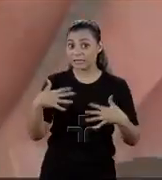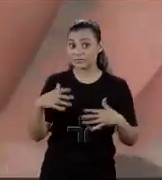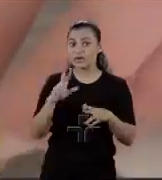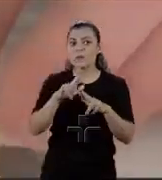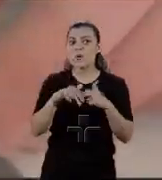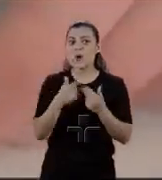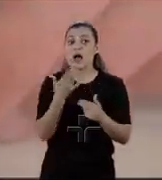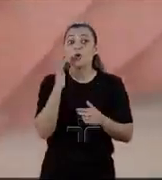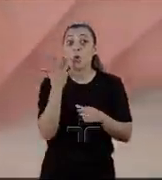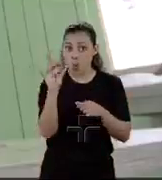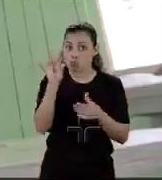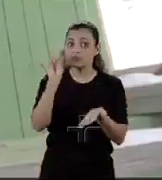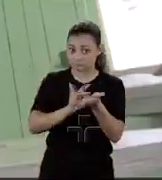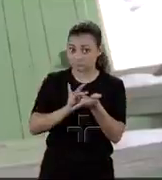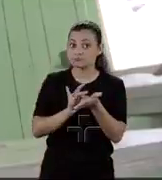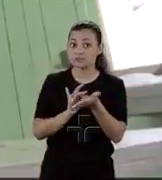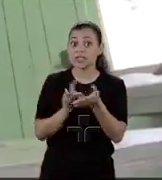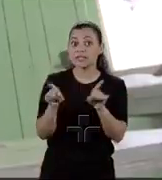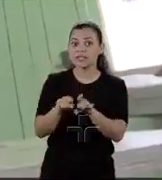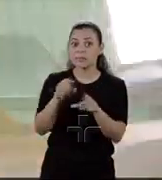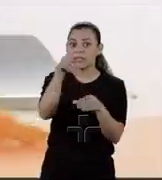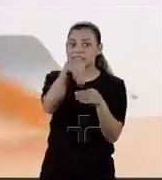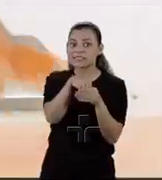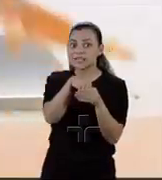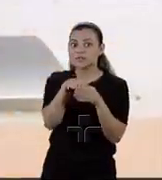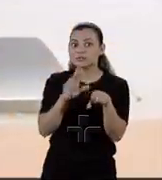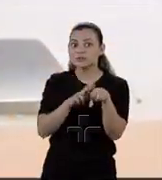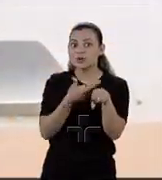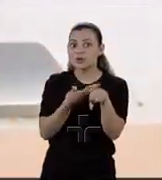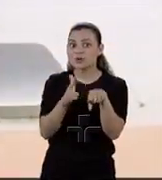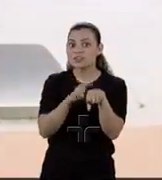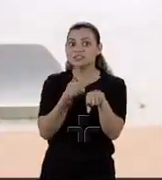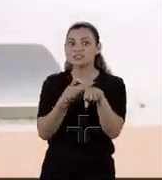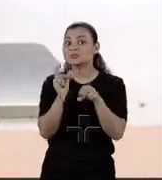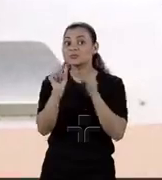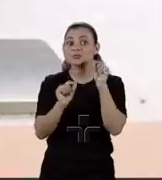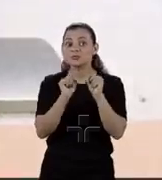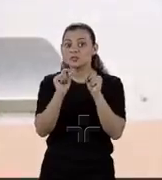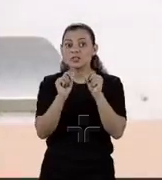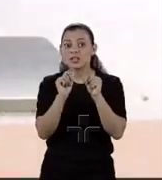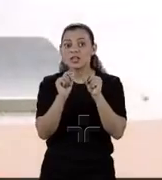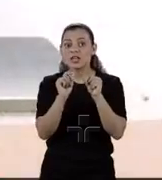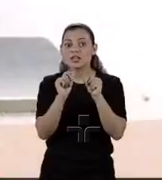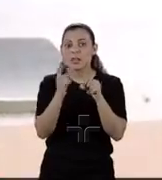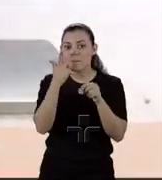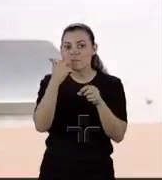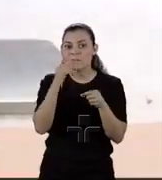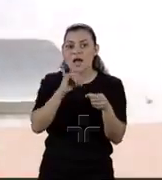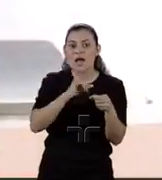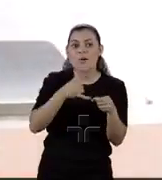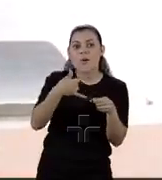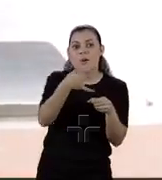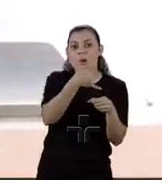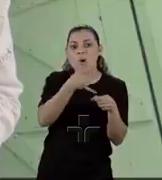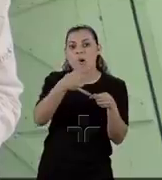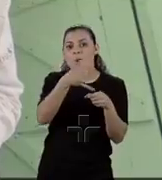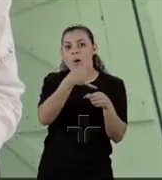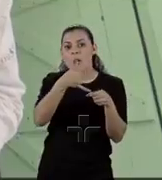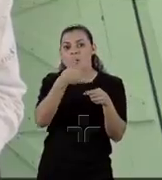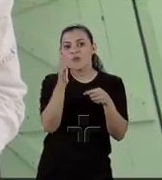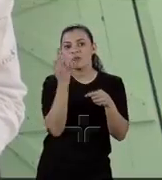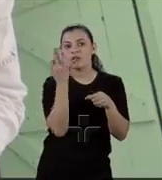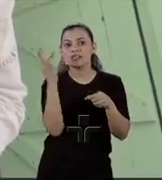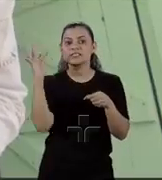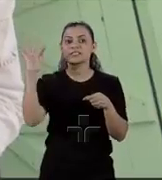de ouro da cobertura, mas pelo recheio. O chocolate foi feito com óleo de trufa branca francesa,